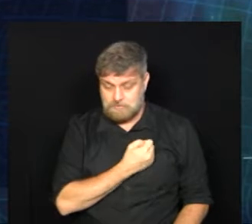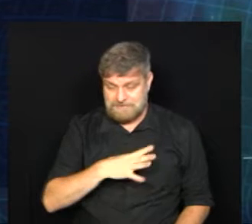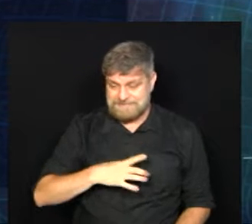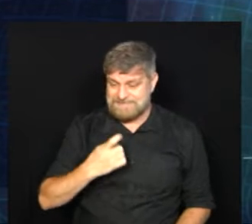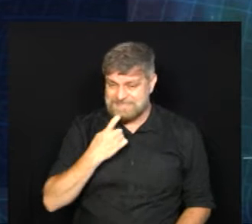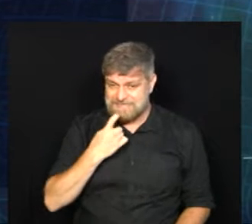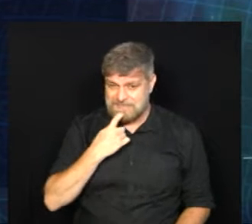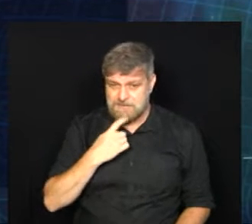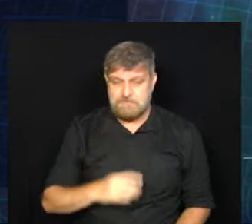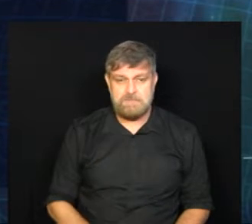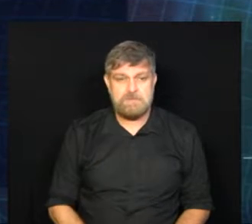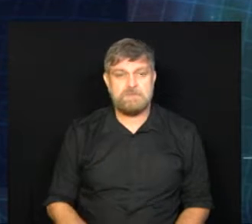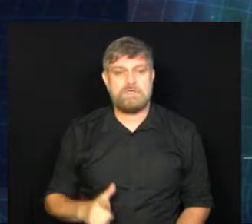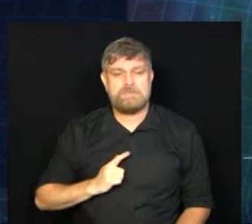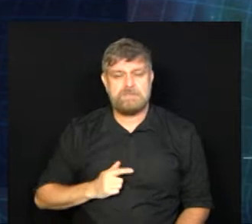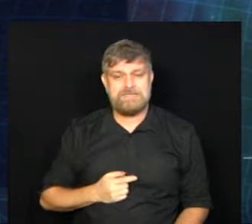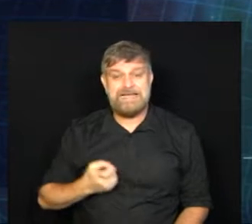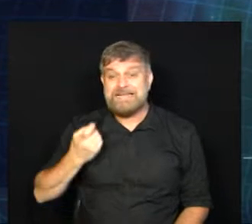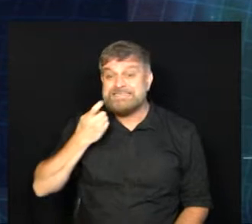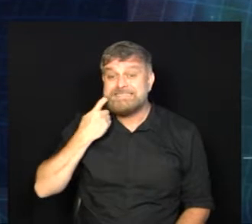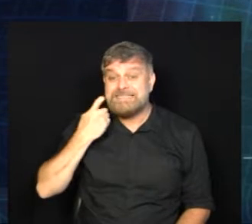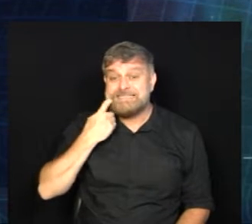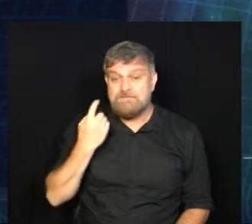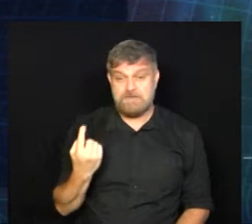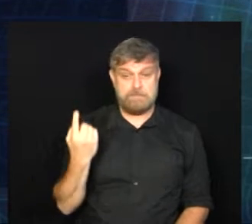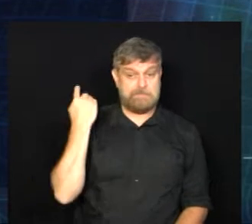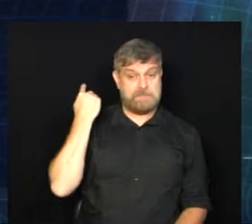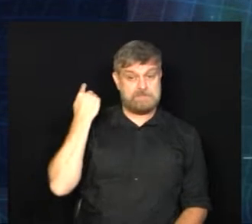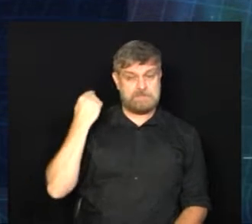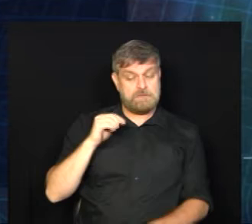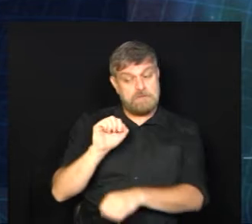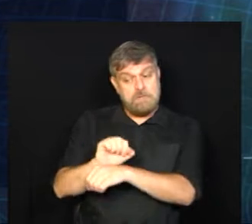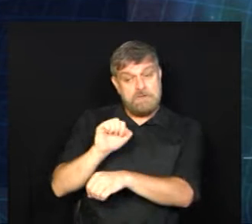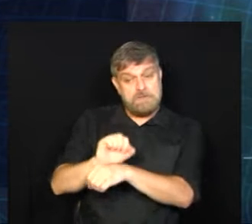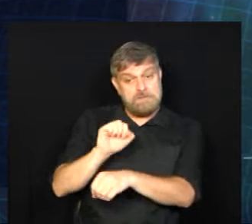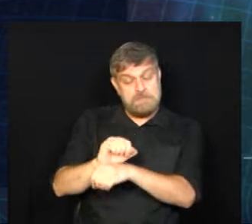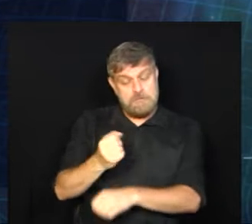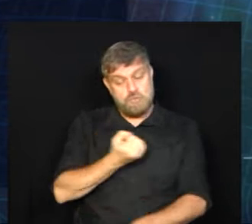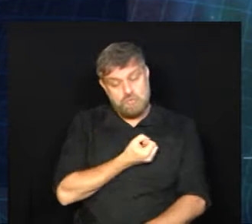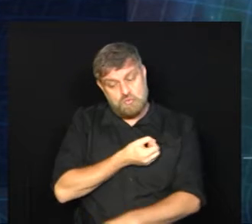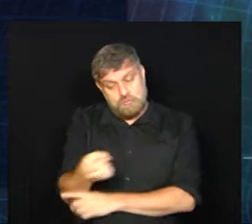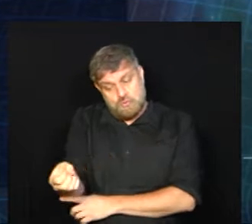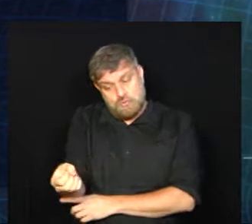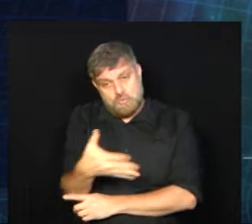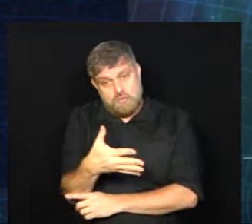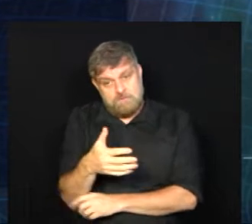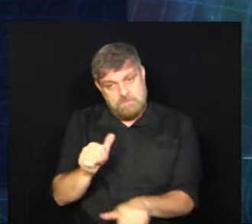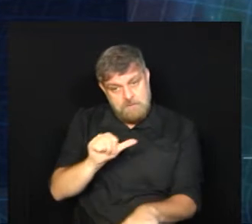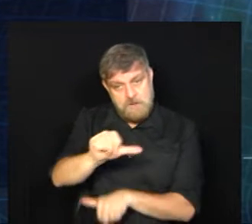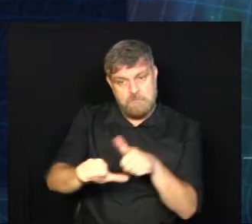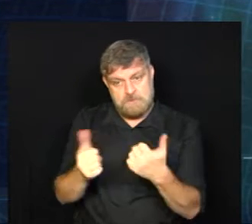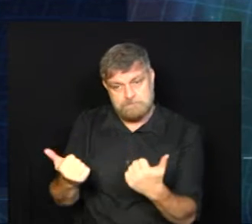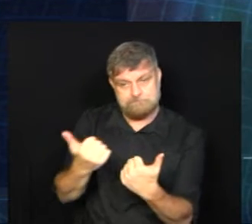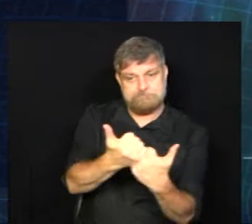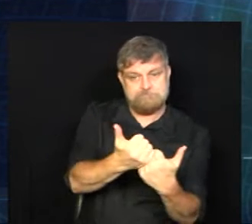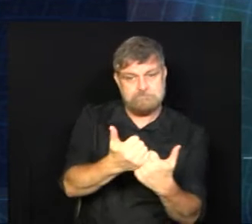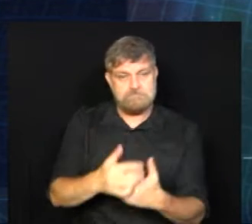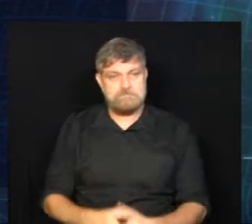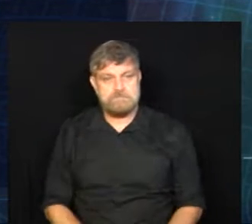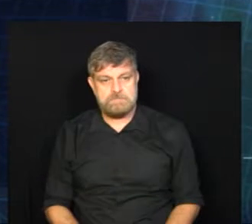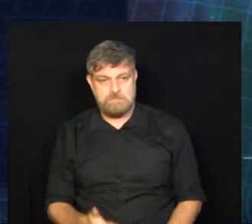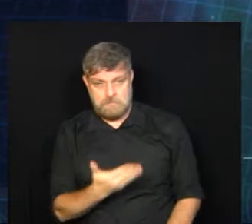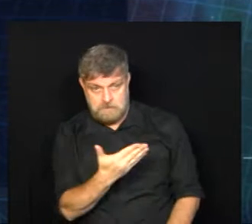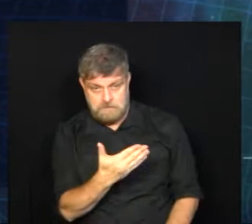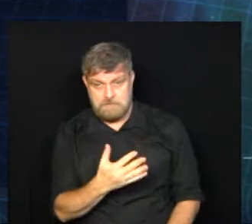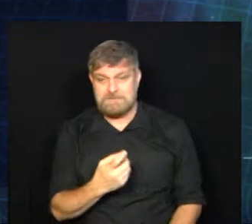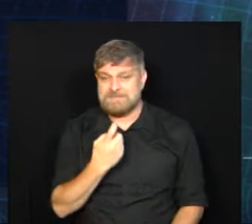Campinas, é da última sexta-feira. Nós estamos aguardando a qualquer momento a atualização aqui na nossa cidade.